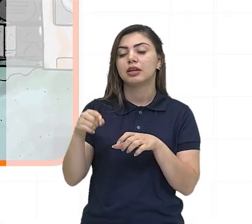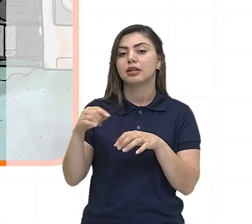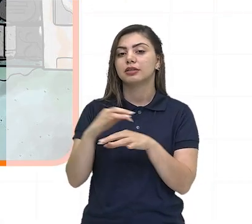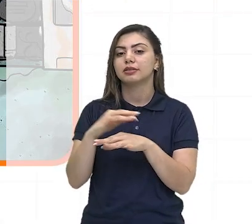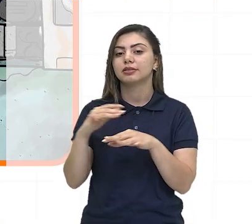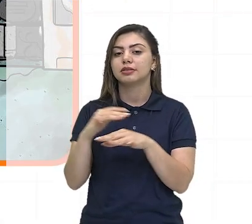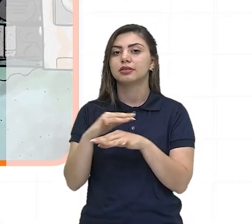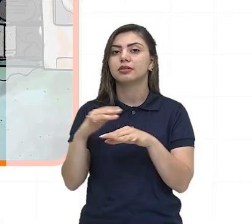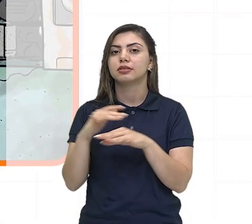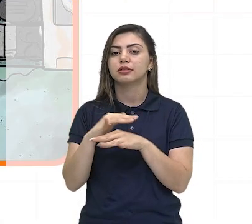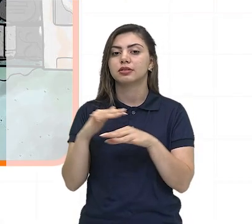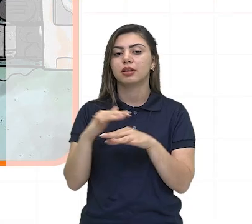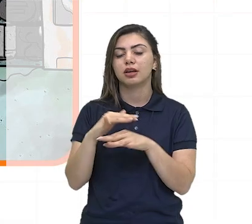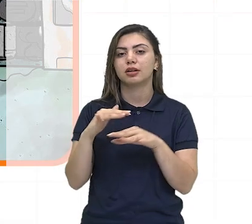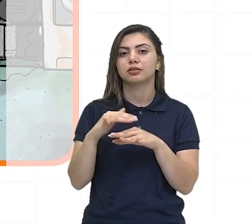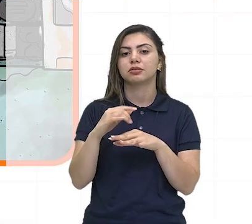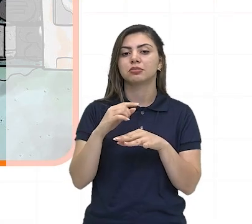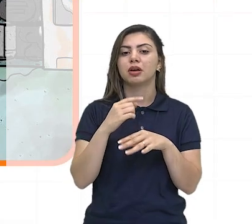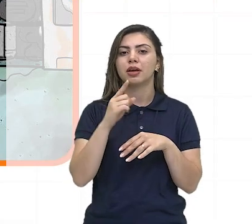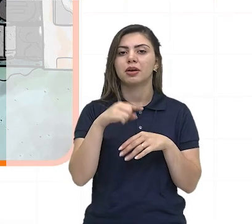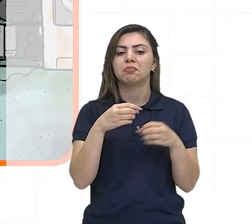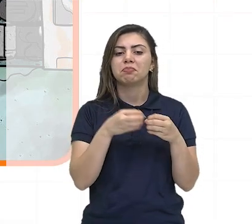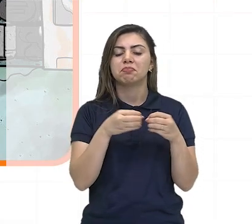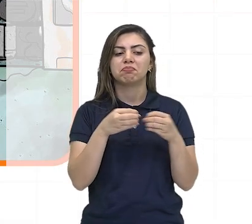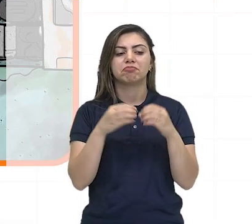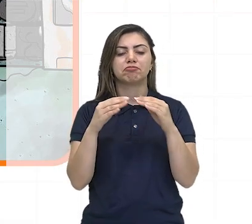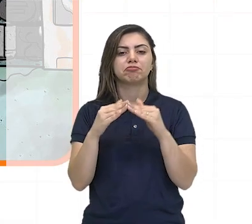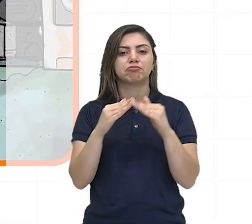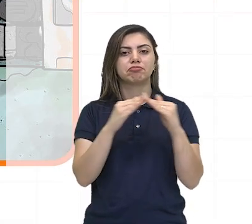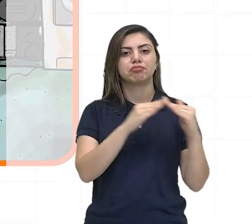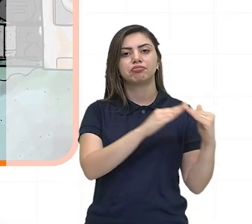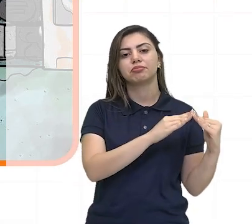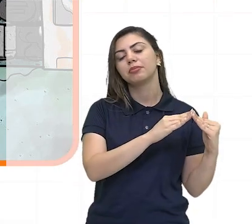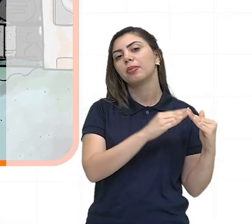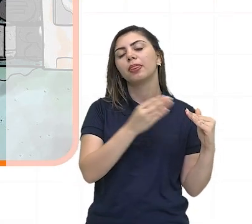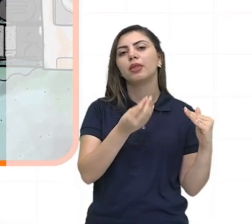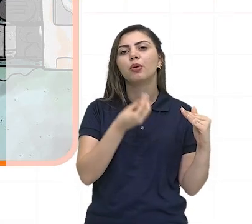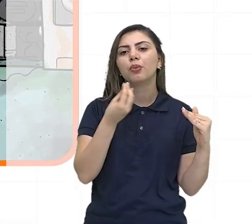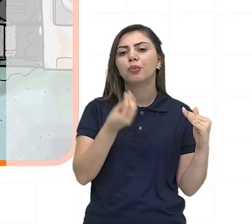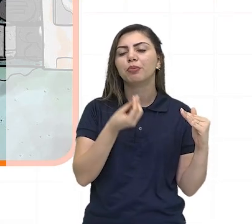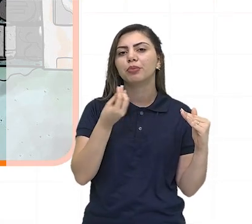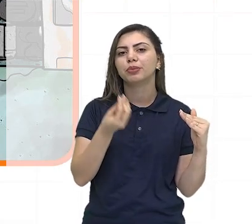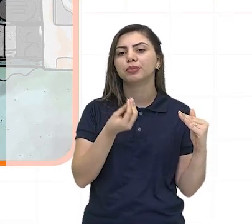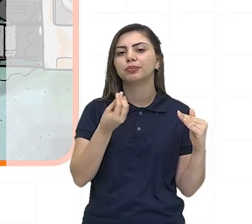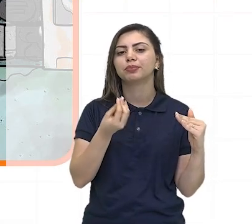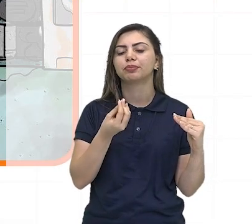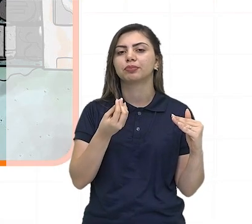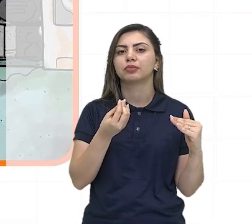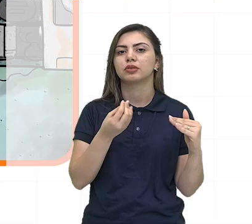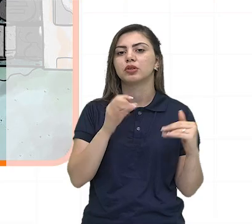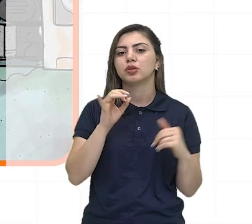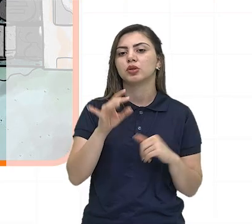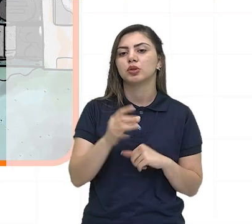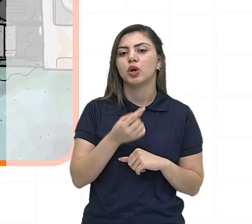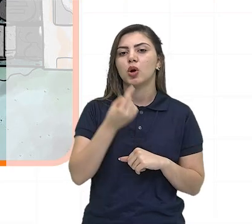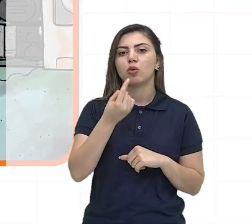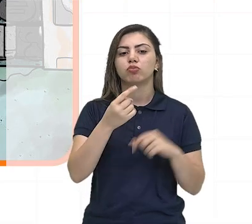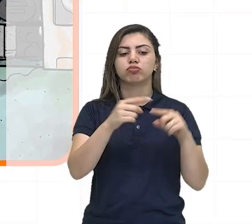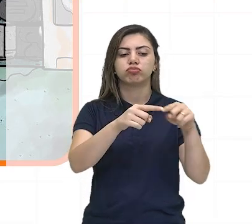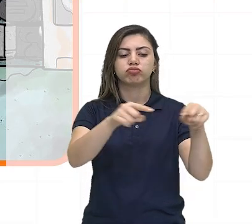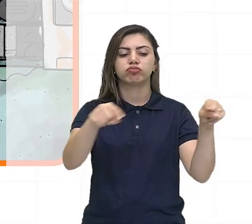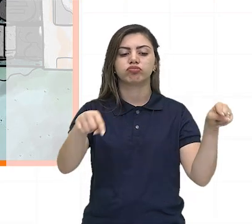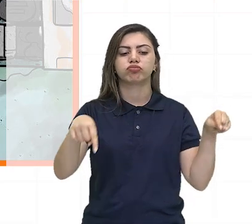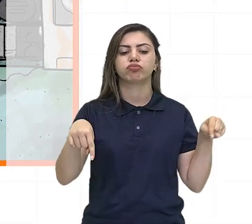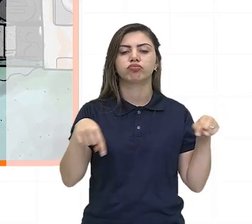estão muito próximas umas das outras e geralmente elas estão ali dentro de um único